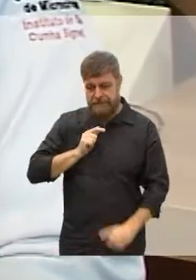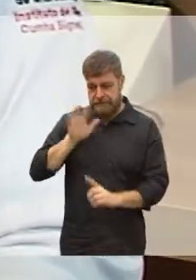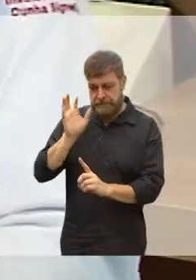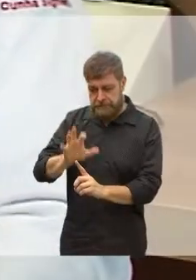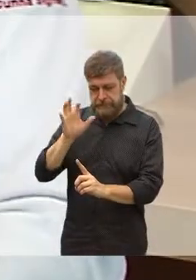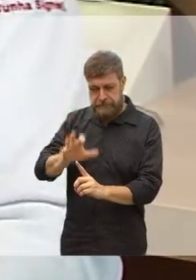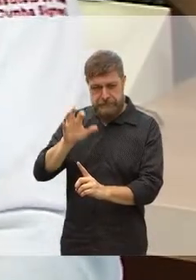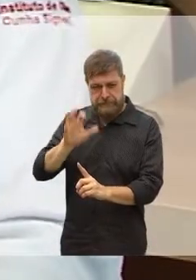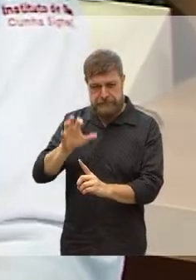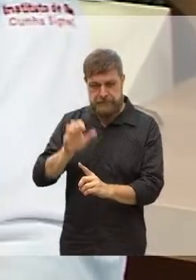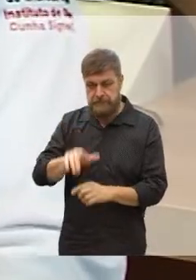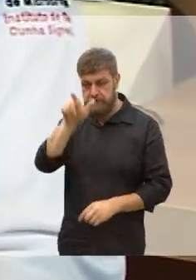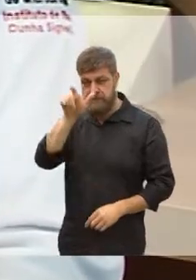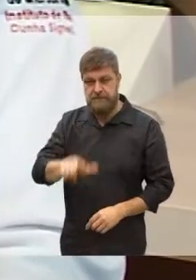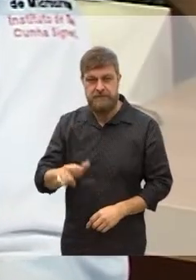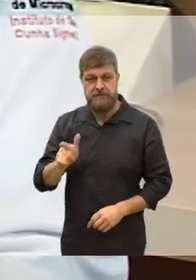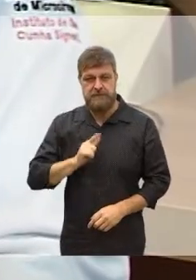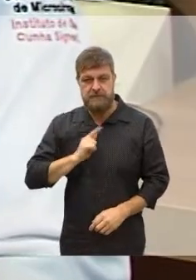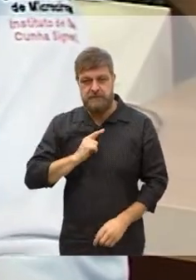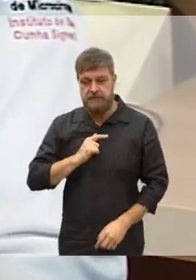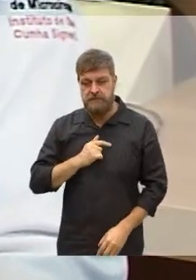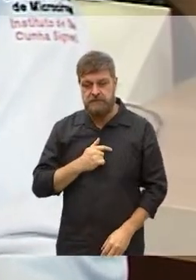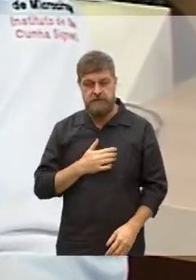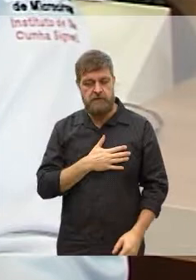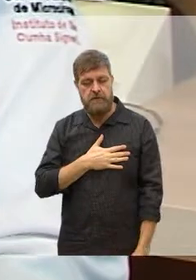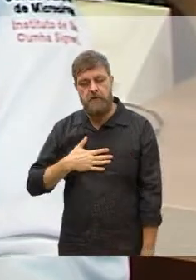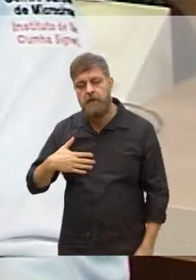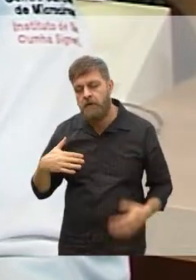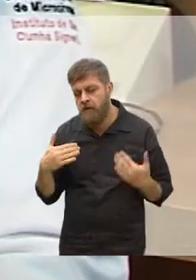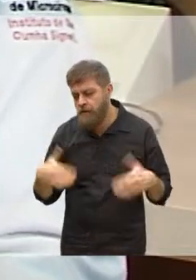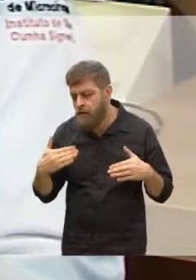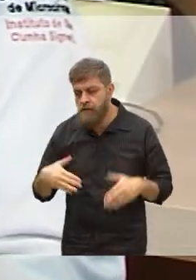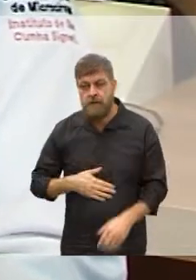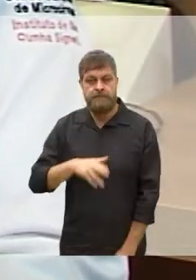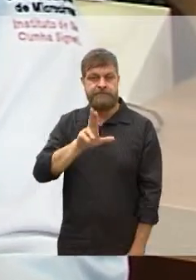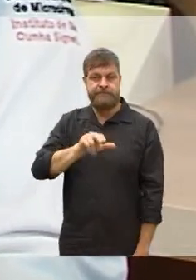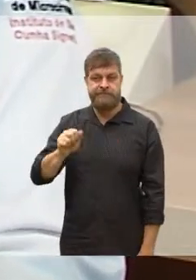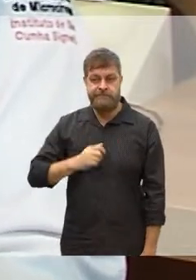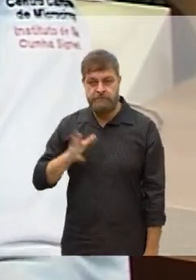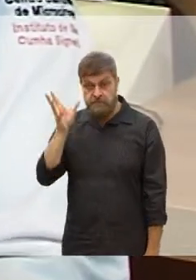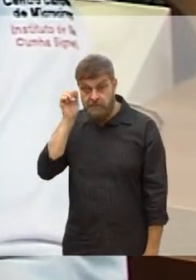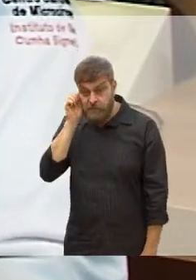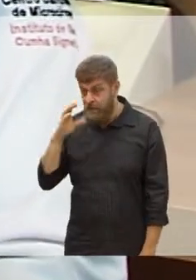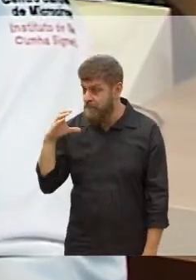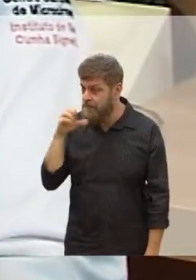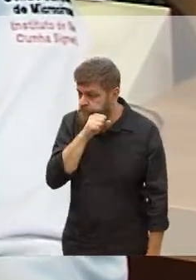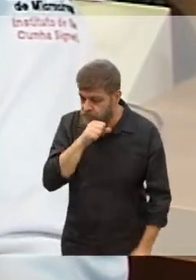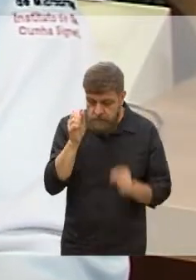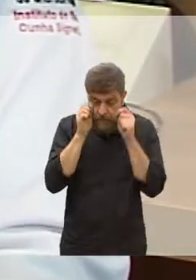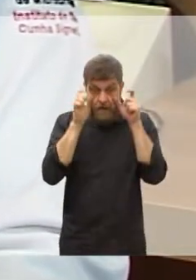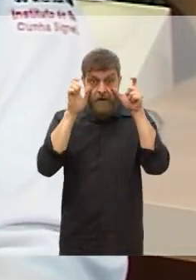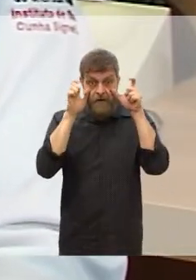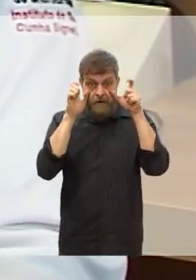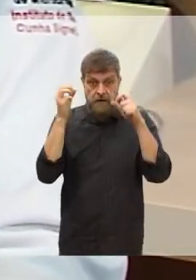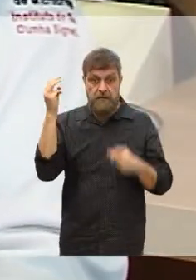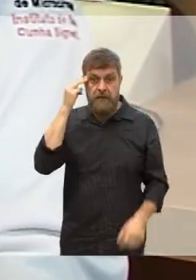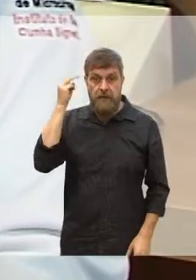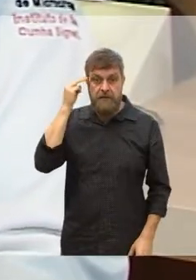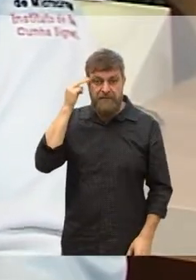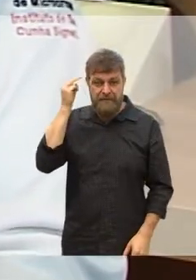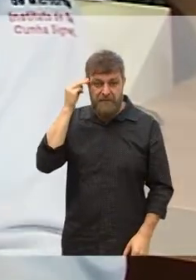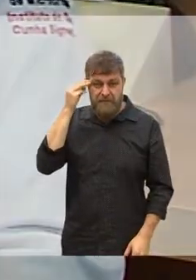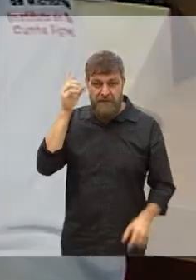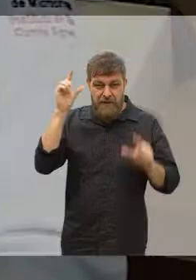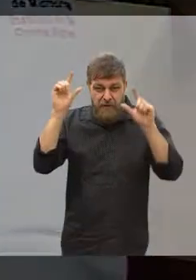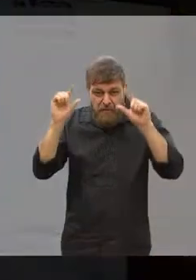para ter um sono tranquilo, porque quando dormem menos também tem menos memória. A gente sofre